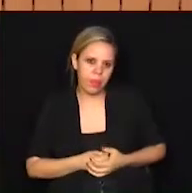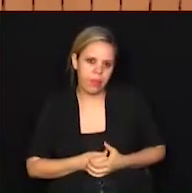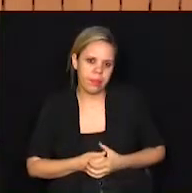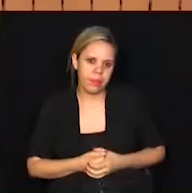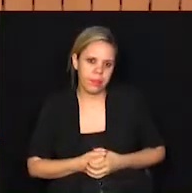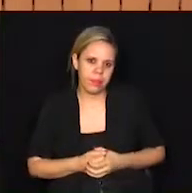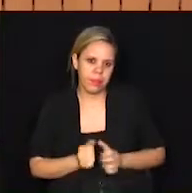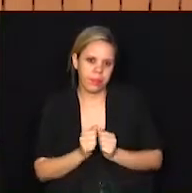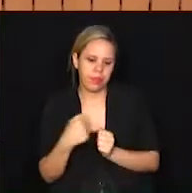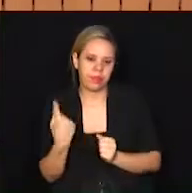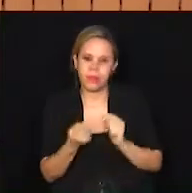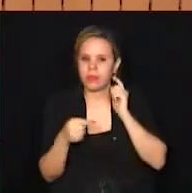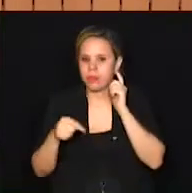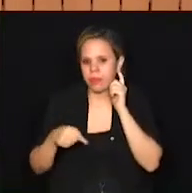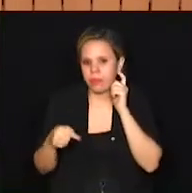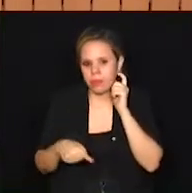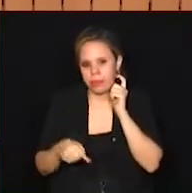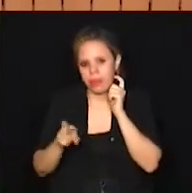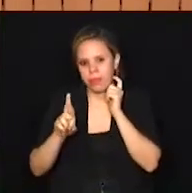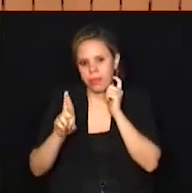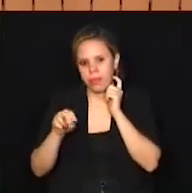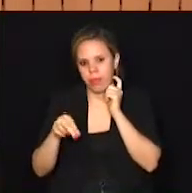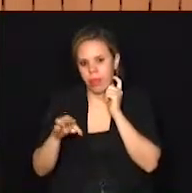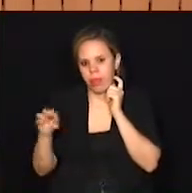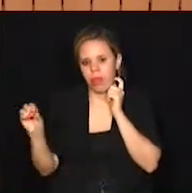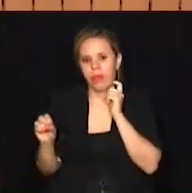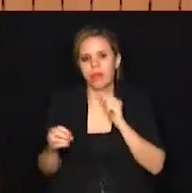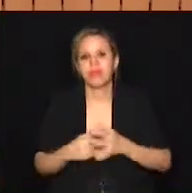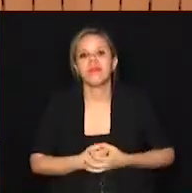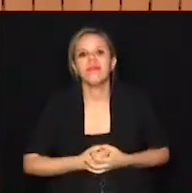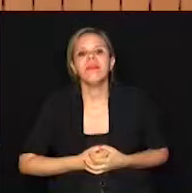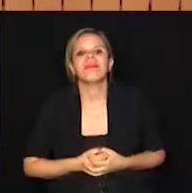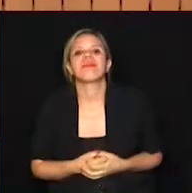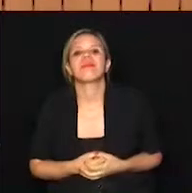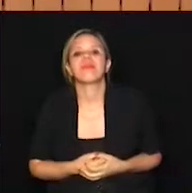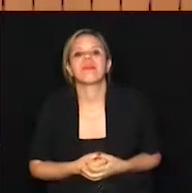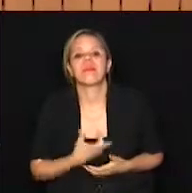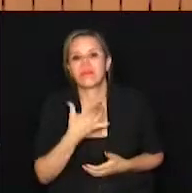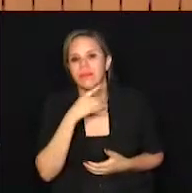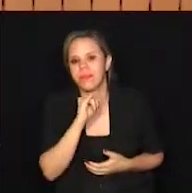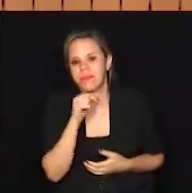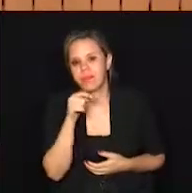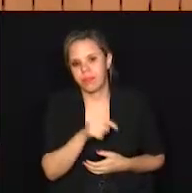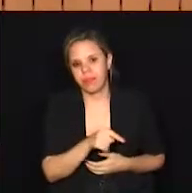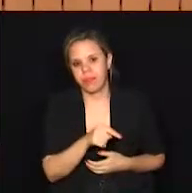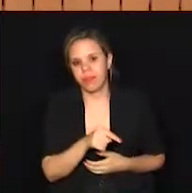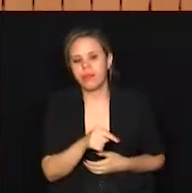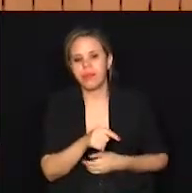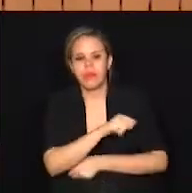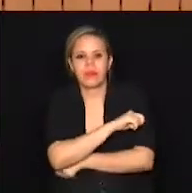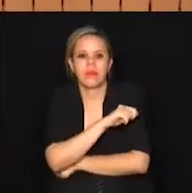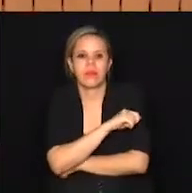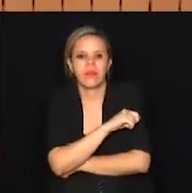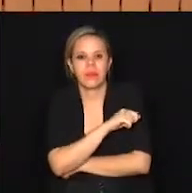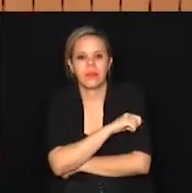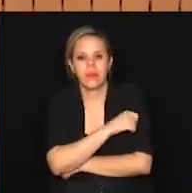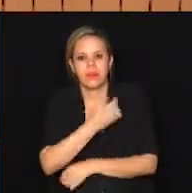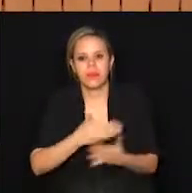que está aqui já está conosco, o Renato Nucci. Renato está já conosco, ele é pai de aluno